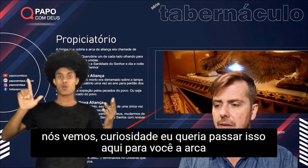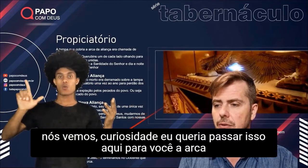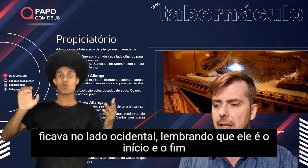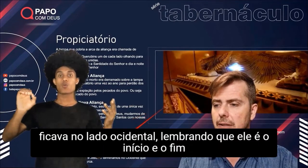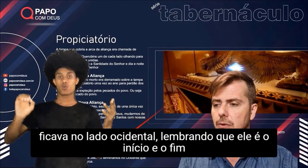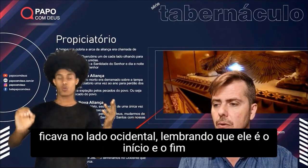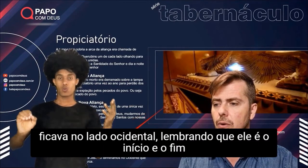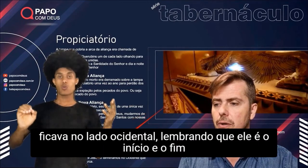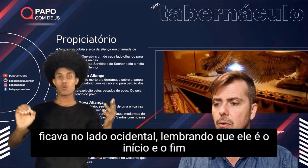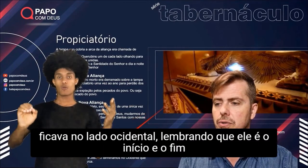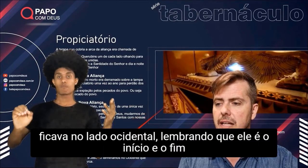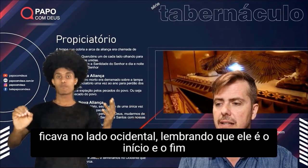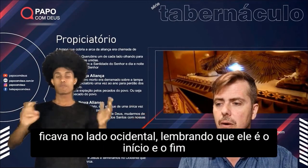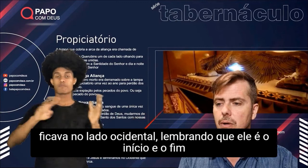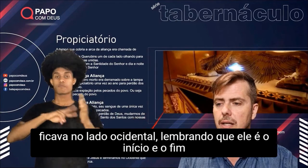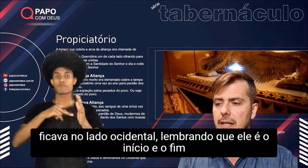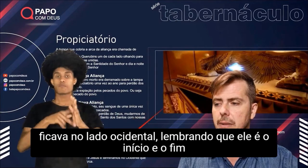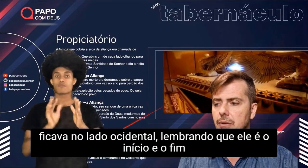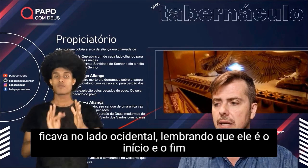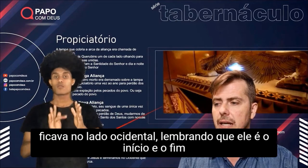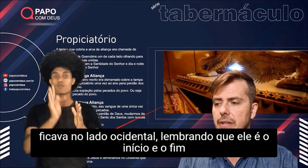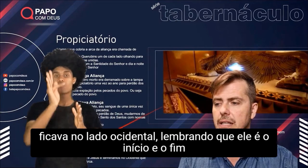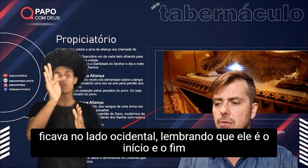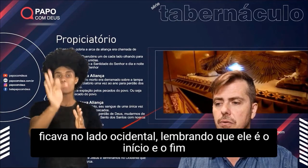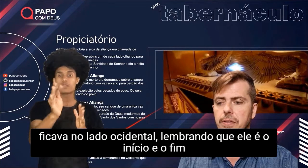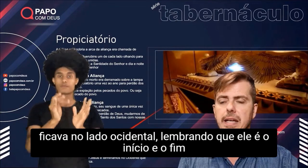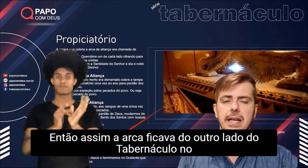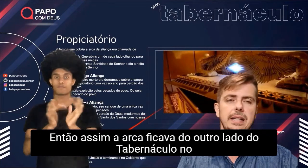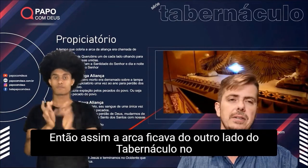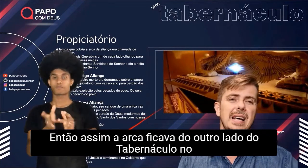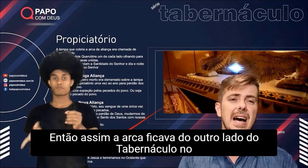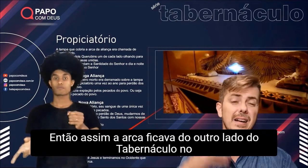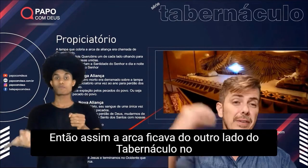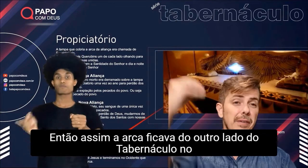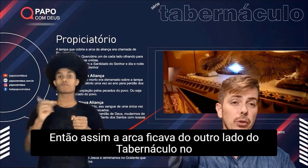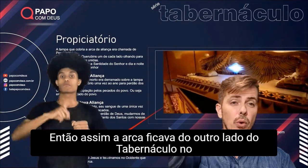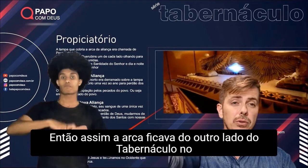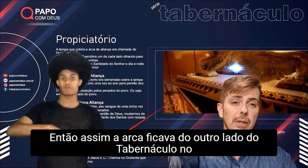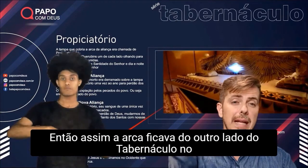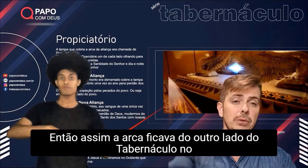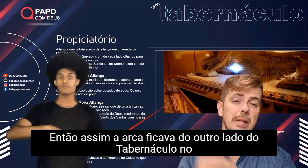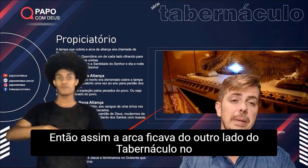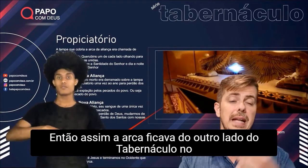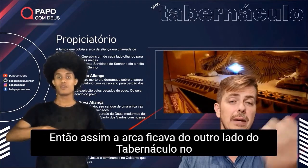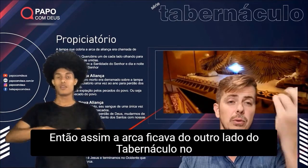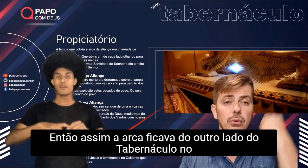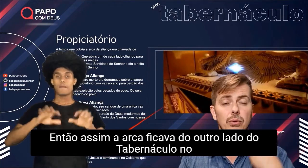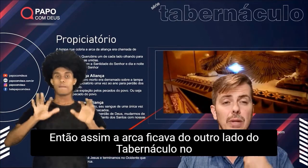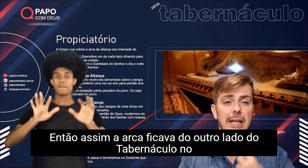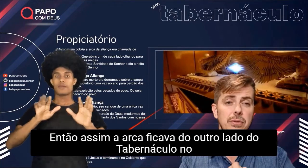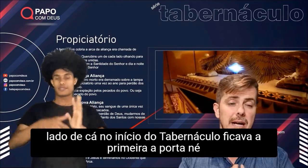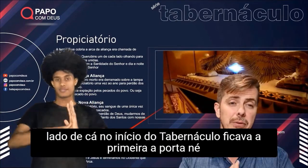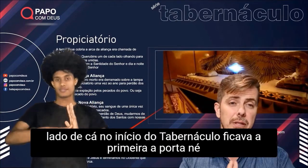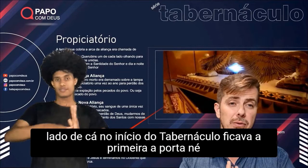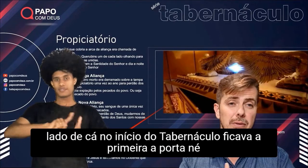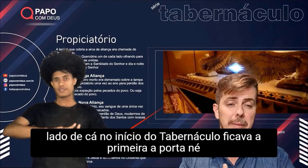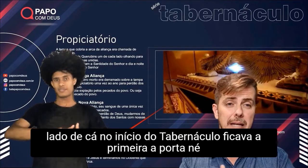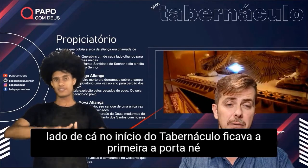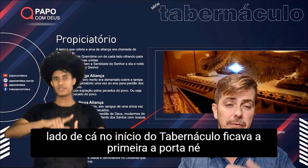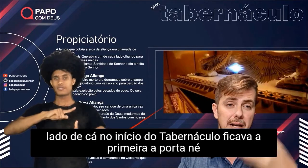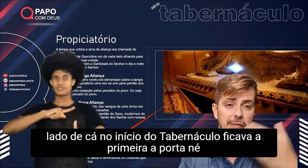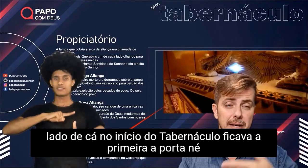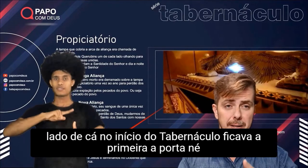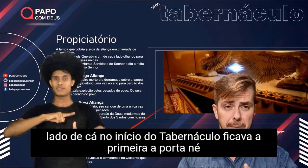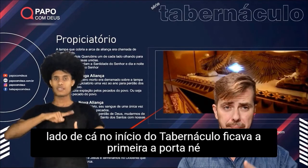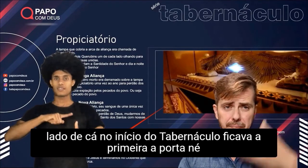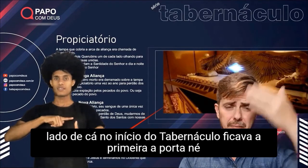arca ficava no lado ocidental, lembrando que ele é o início e o fim. Então, assim, a arca ficava do outro lado do tabernáculo, no lado de cá, no início do